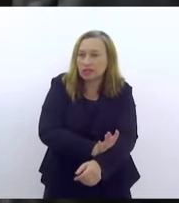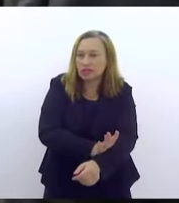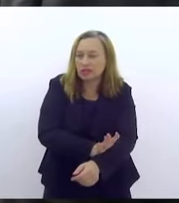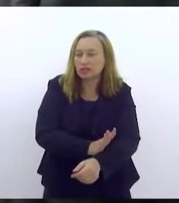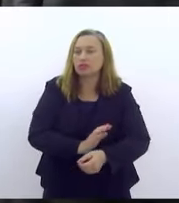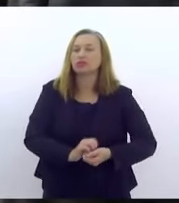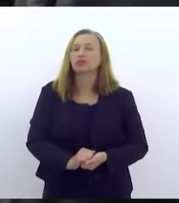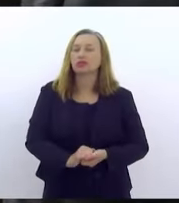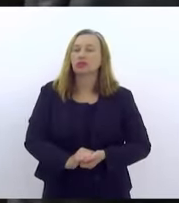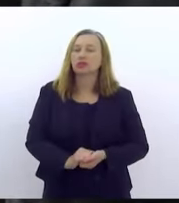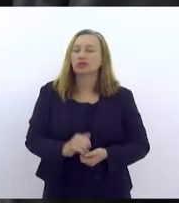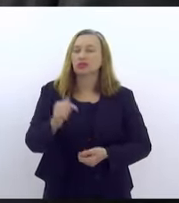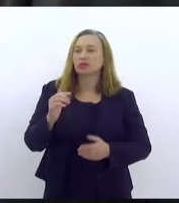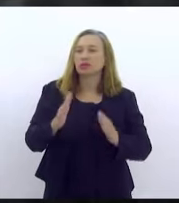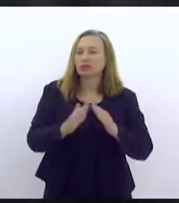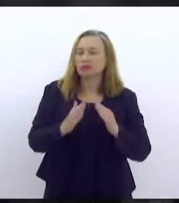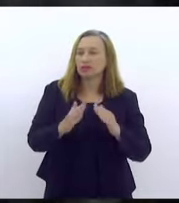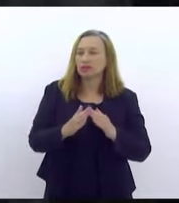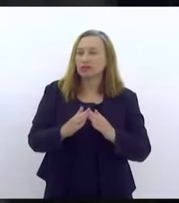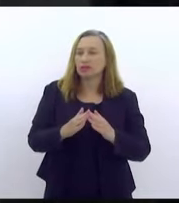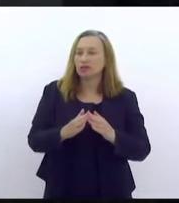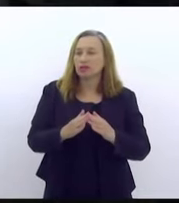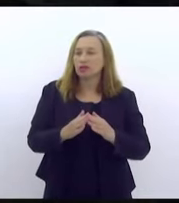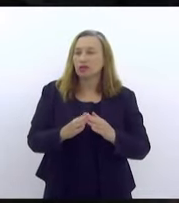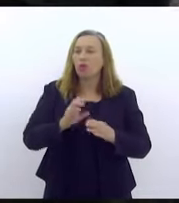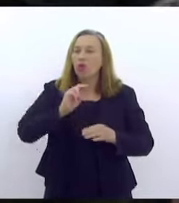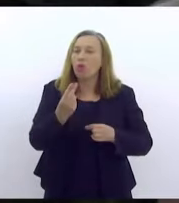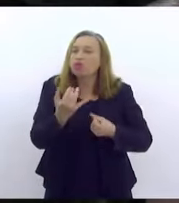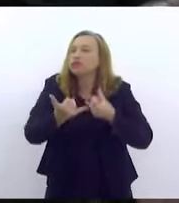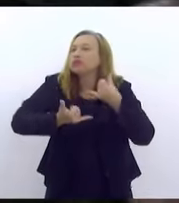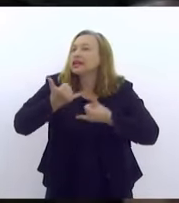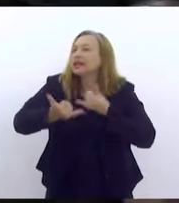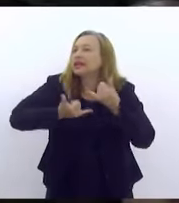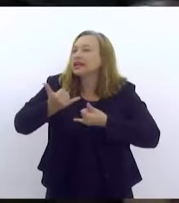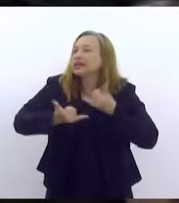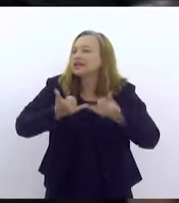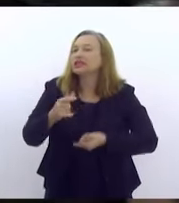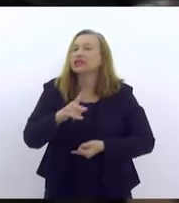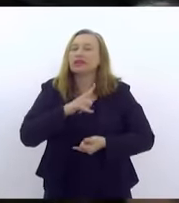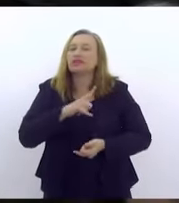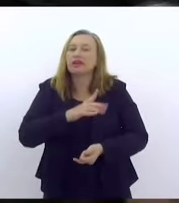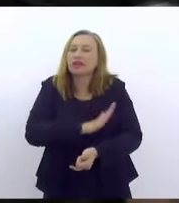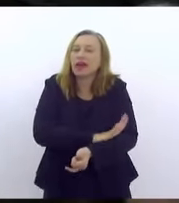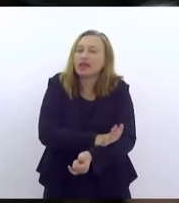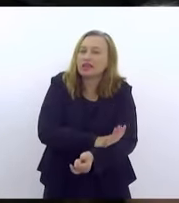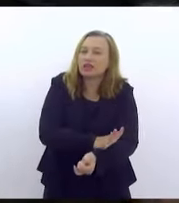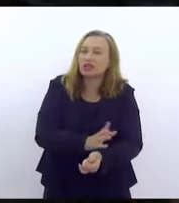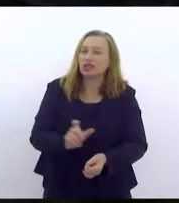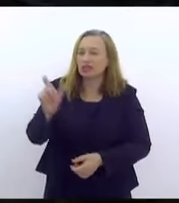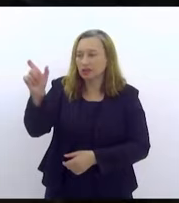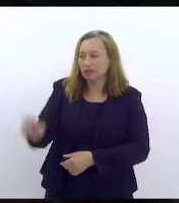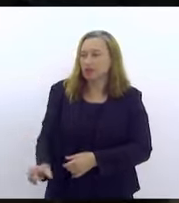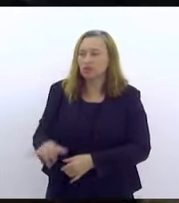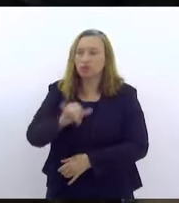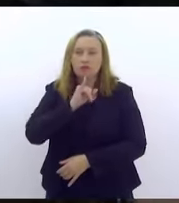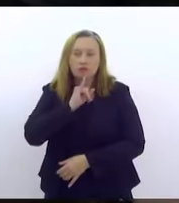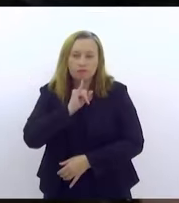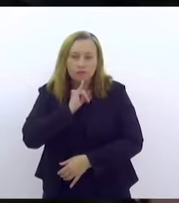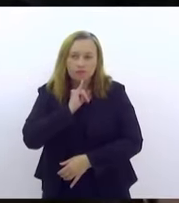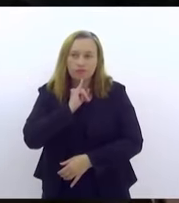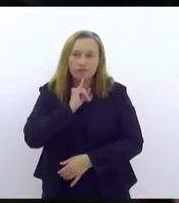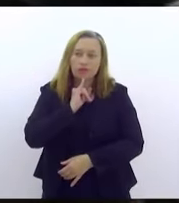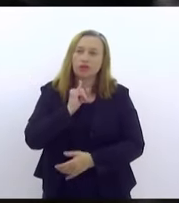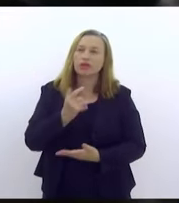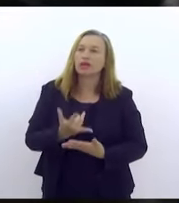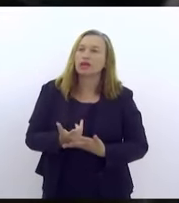de racismo aqui nessa casa, algum tipo de brincadeirinha que tivesse algum cunho racista. E essa pessoa, infelizmente, vai estar